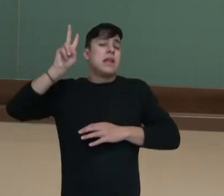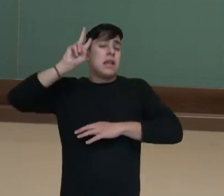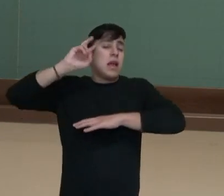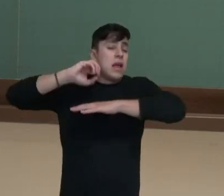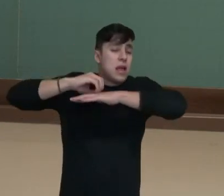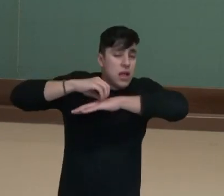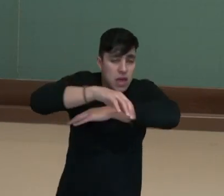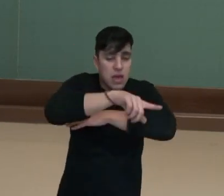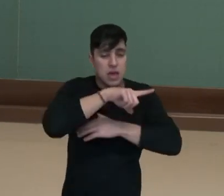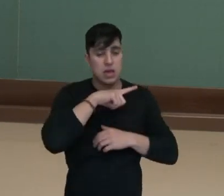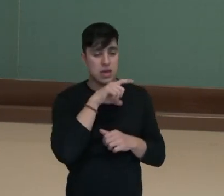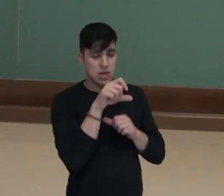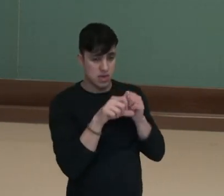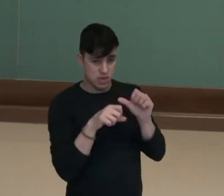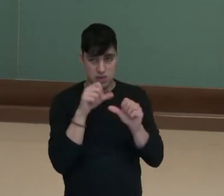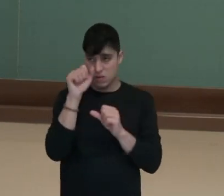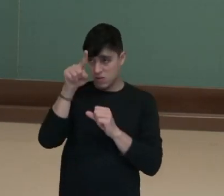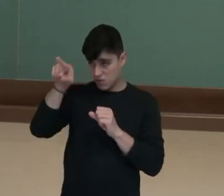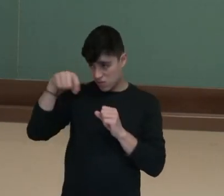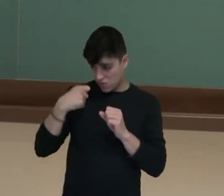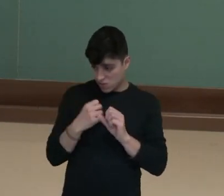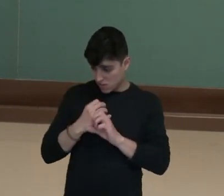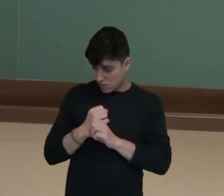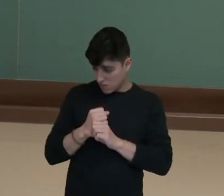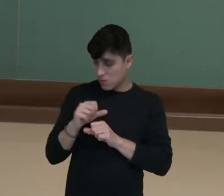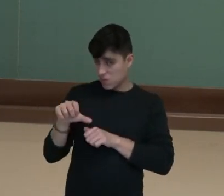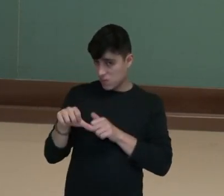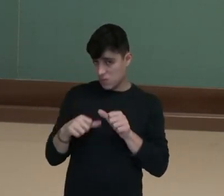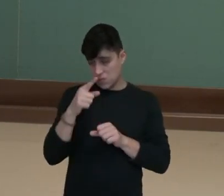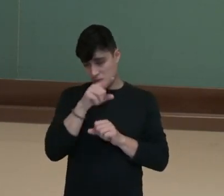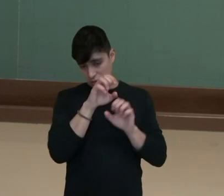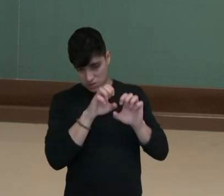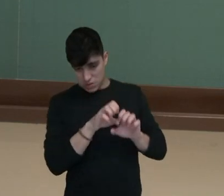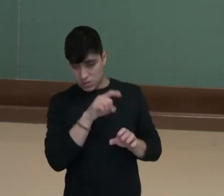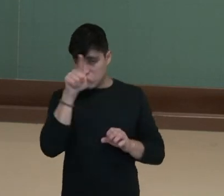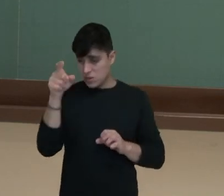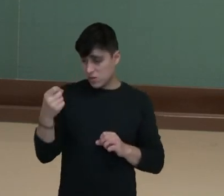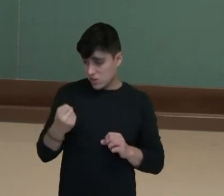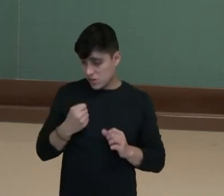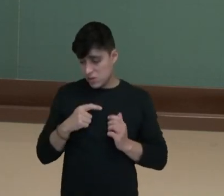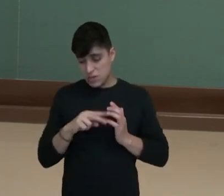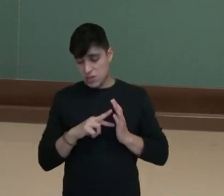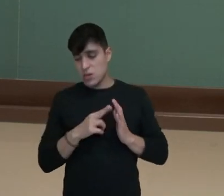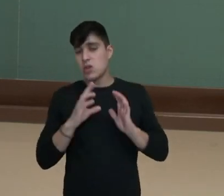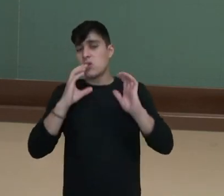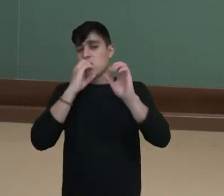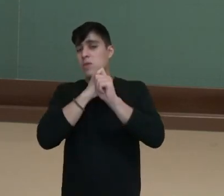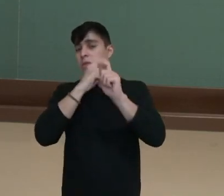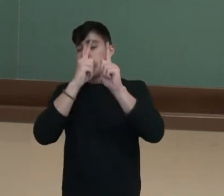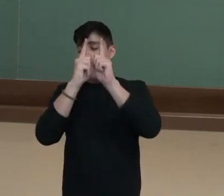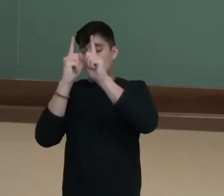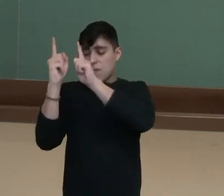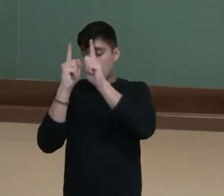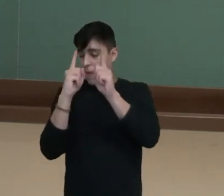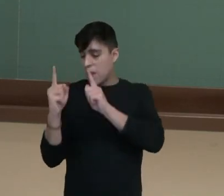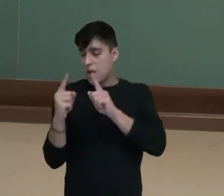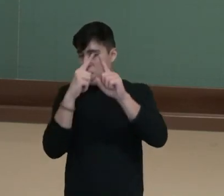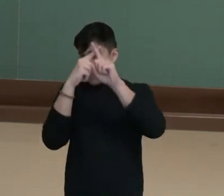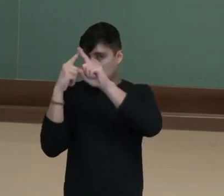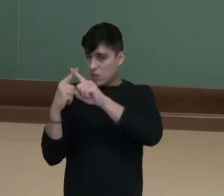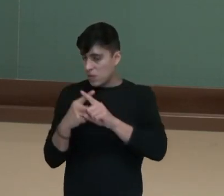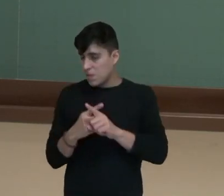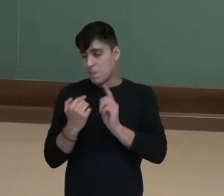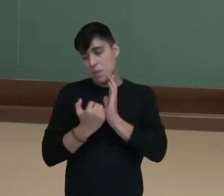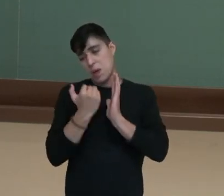que existem alterações numéricas e as estruturais. As numéricas é no número dos cromossomos. Então, eu vou ter cromossomos